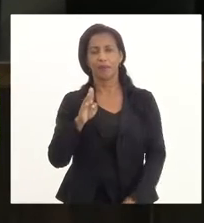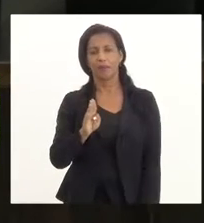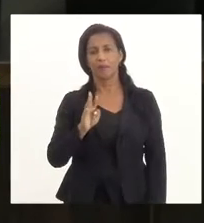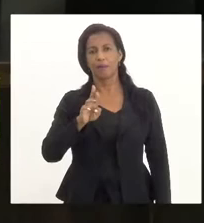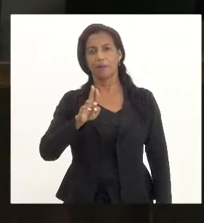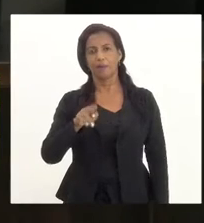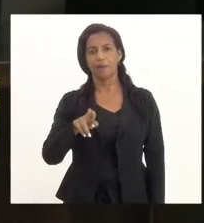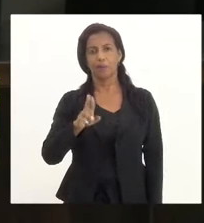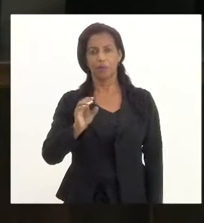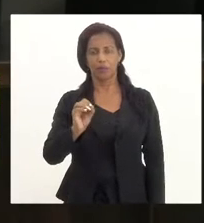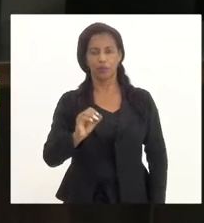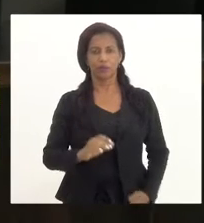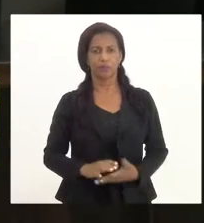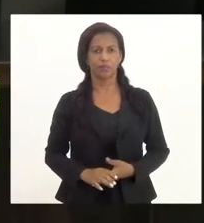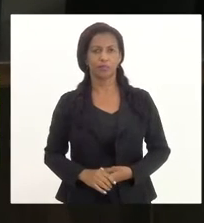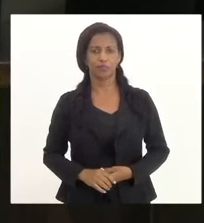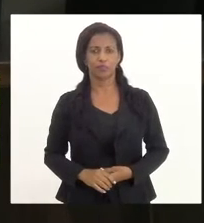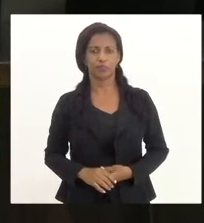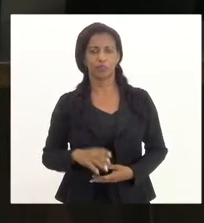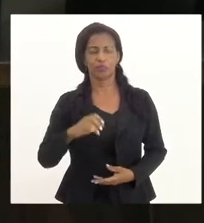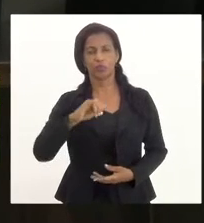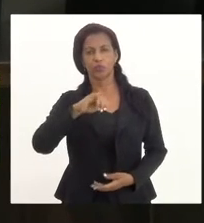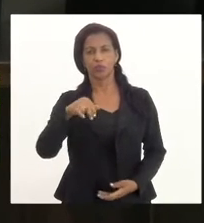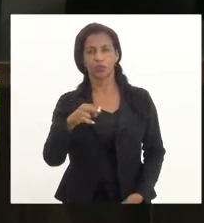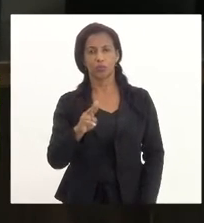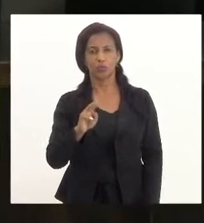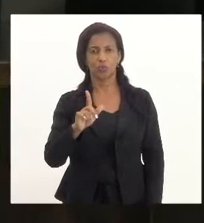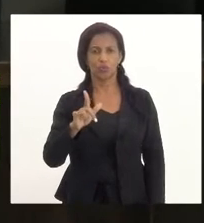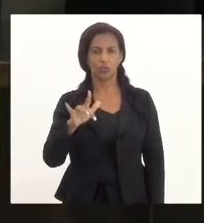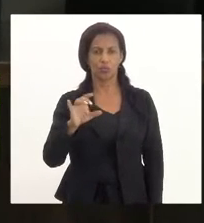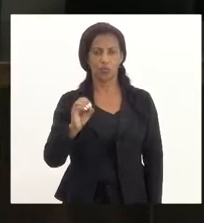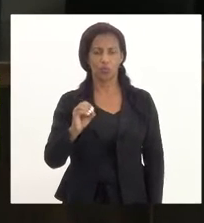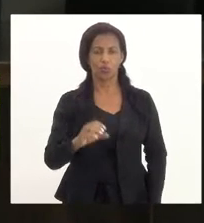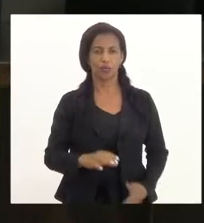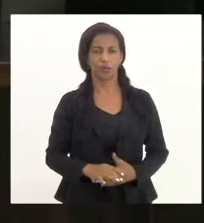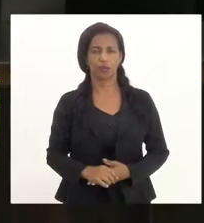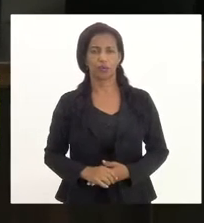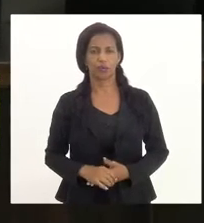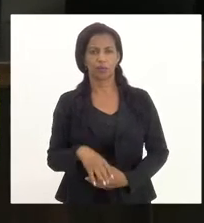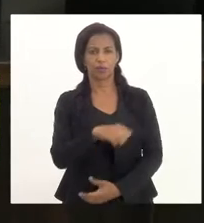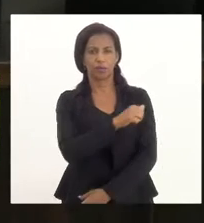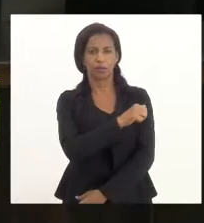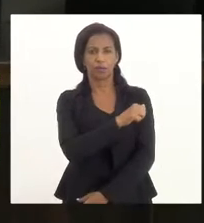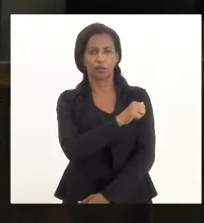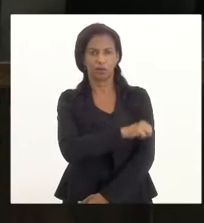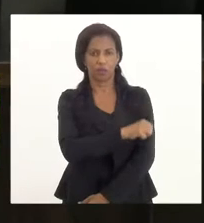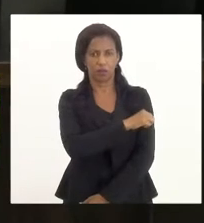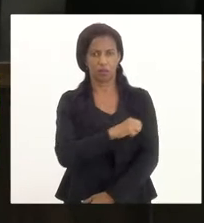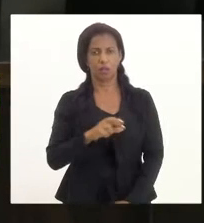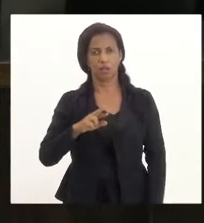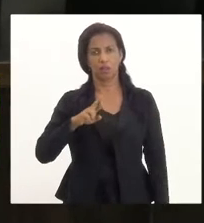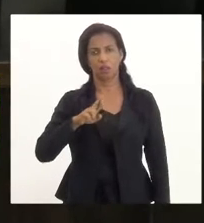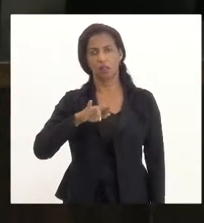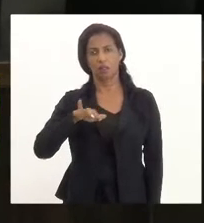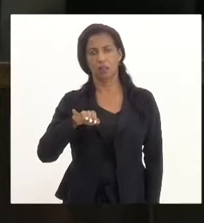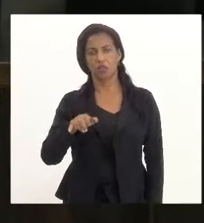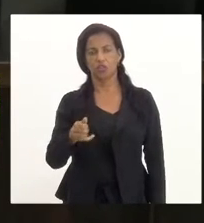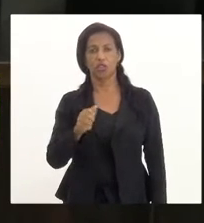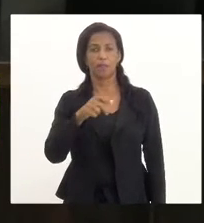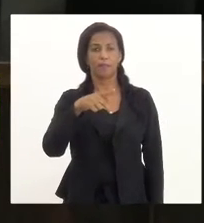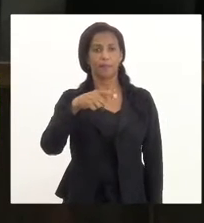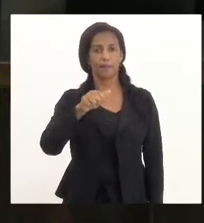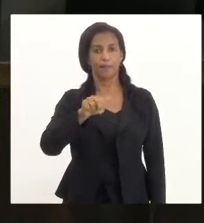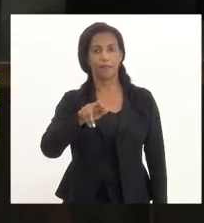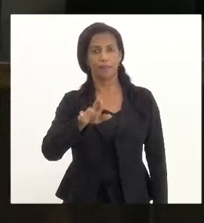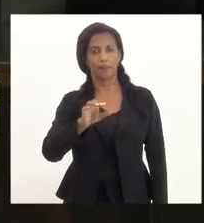Bruno hazan o Júlio César enfermeira Renan Rejane Paulo